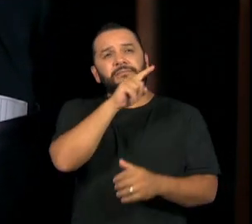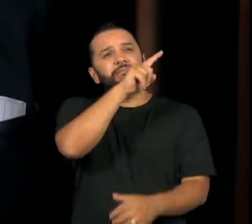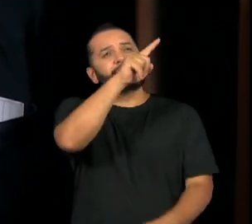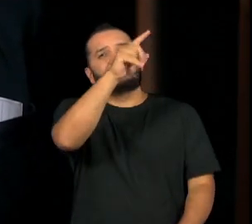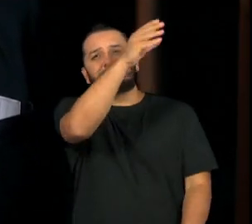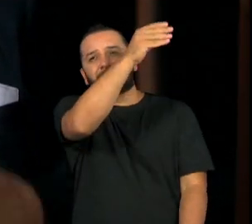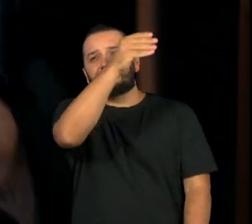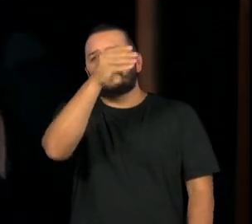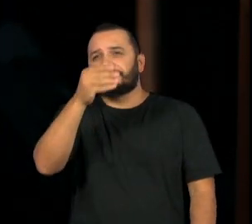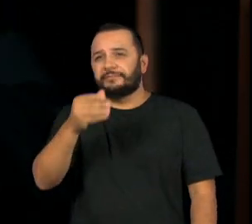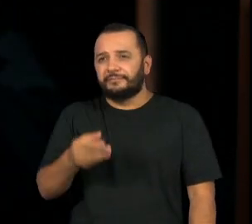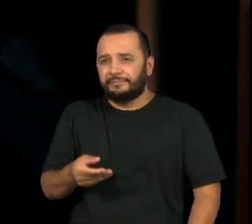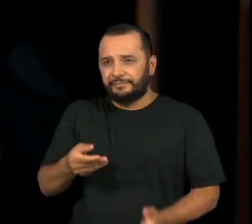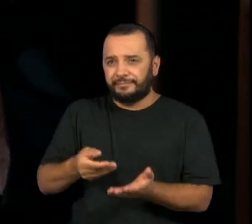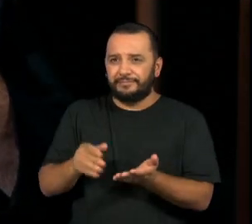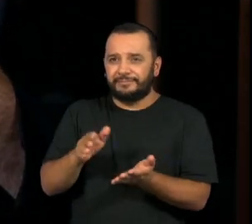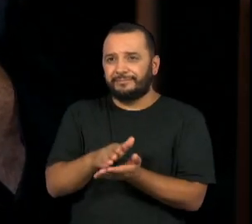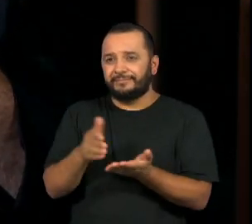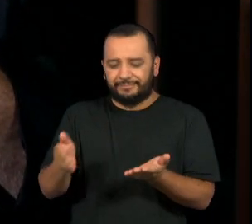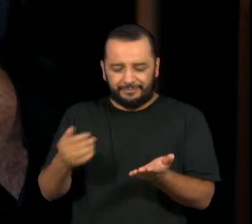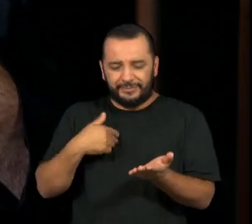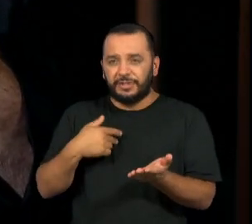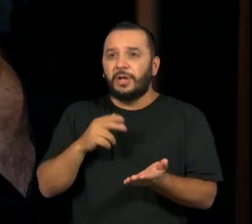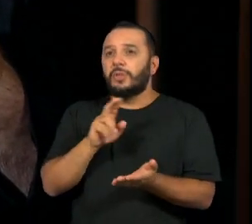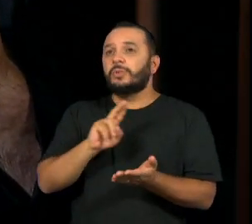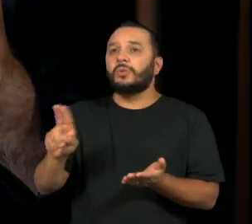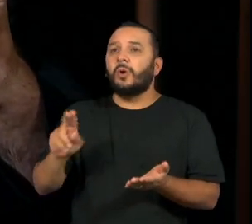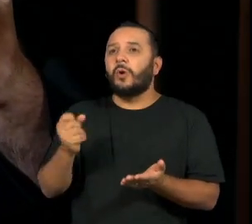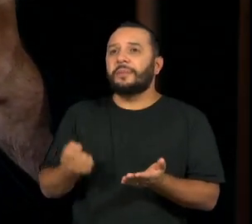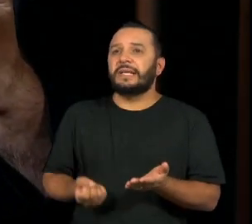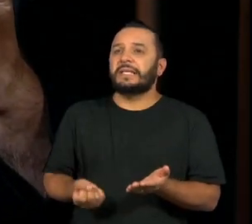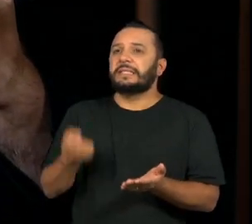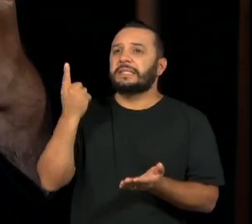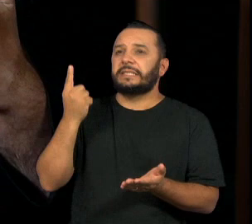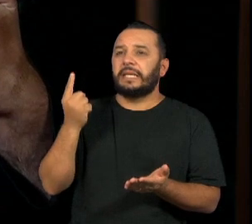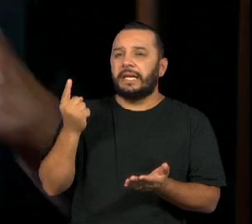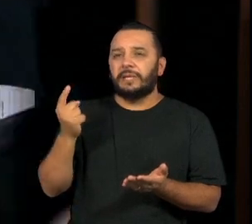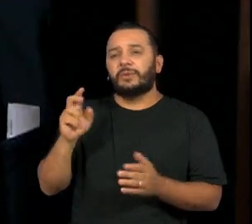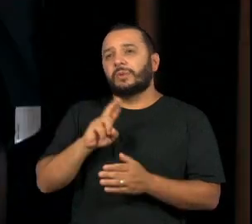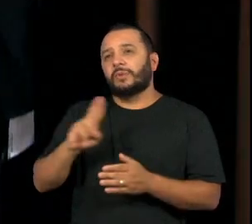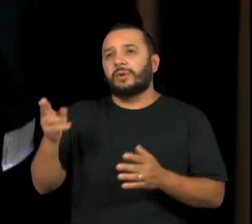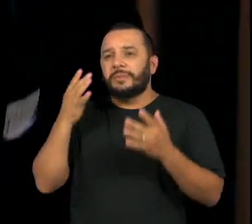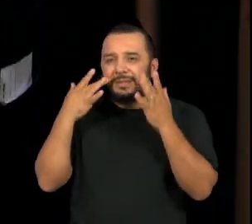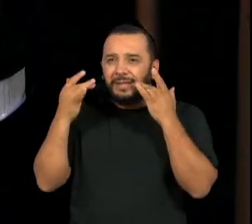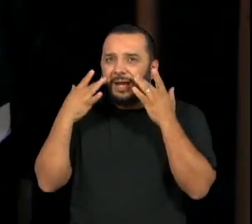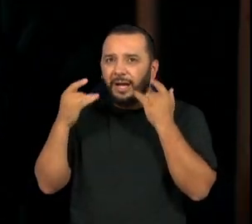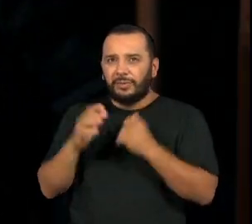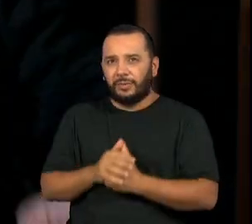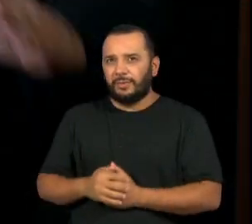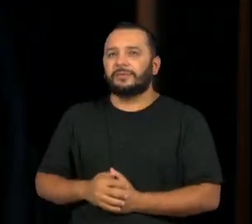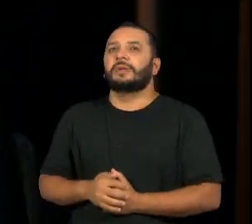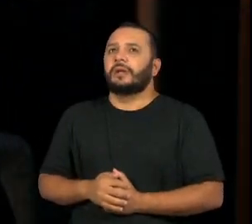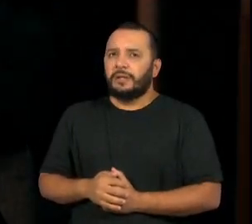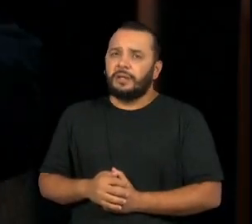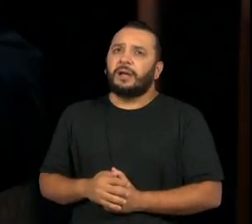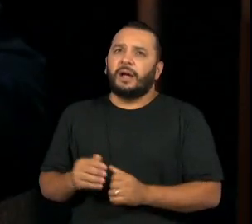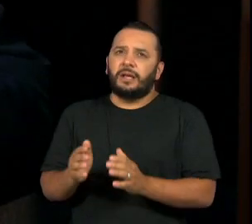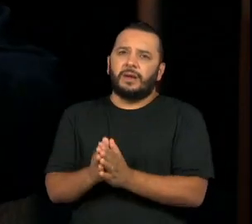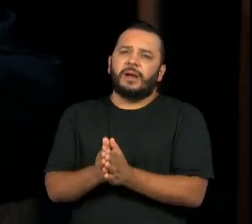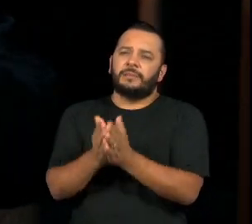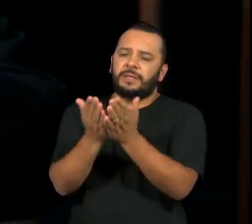biblioteca do meu pai, eram nomes estranhos de peças de teatro. Abri